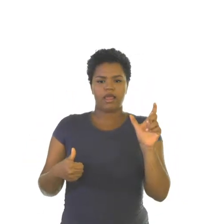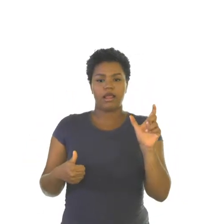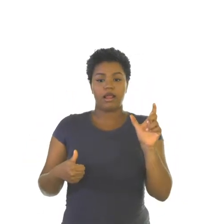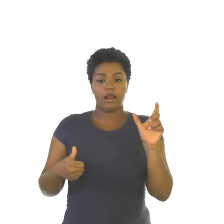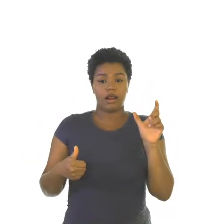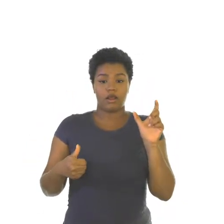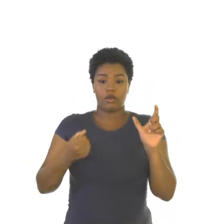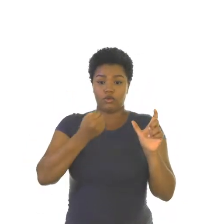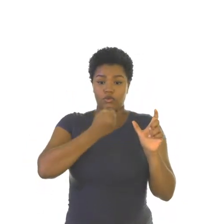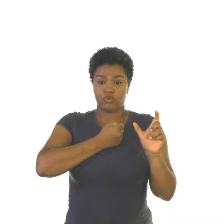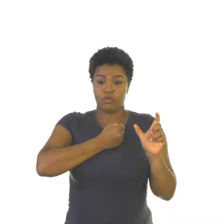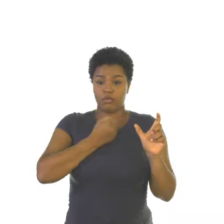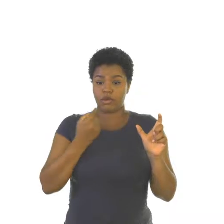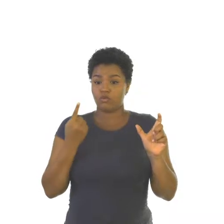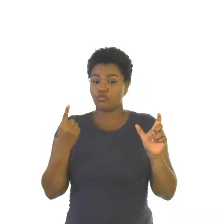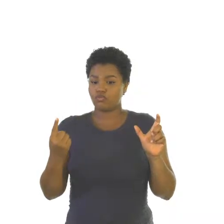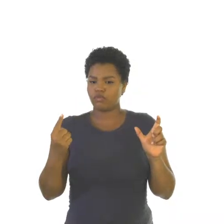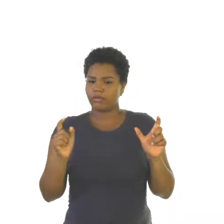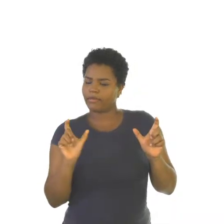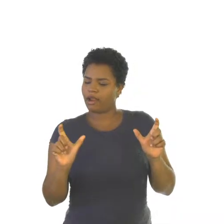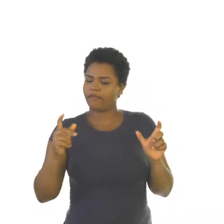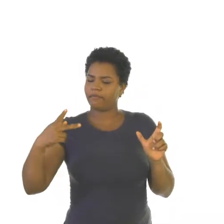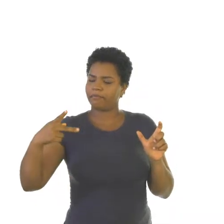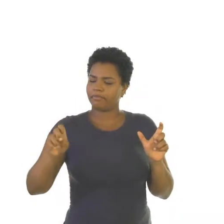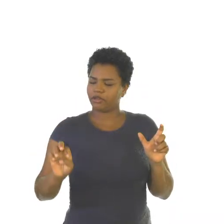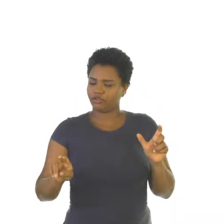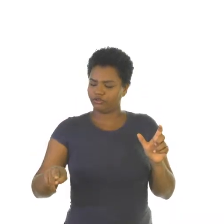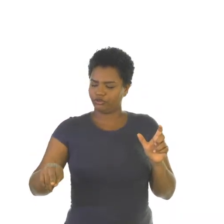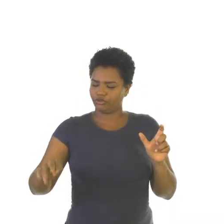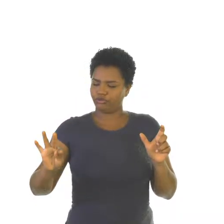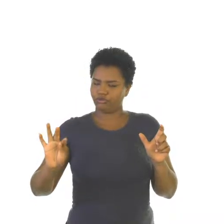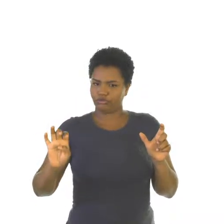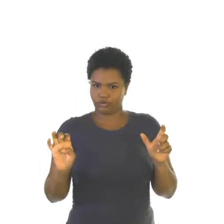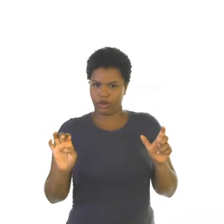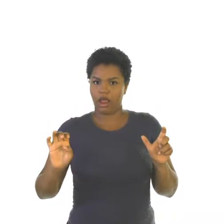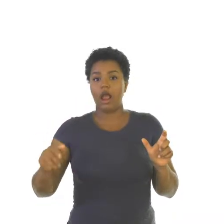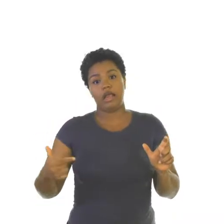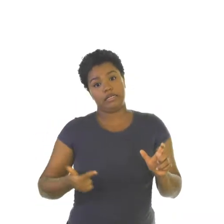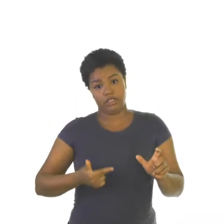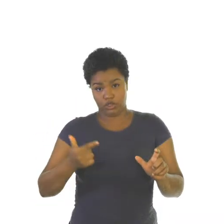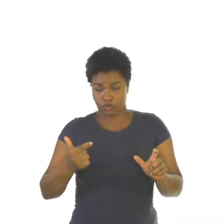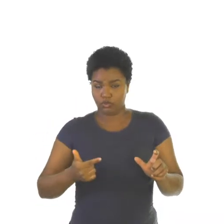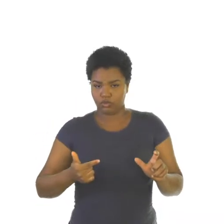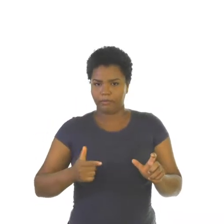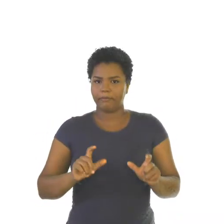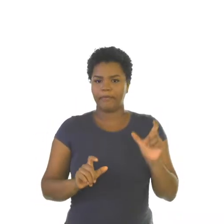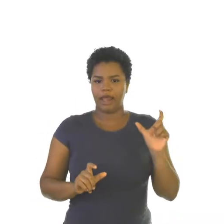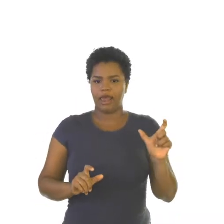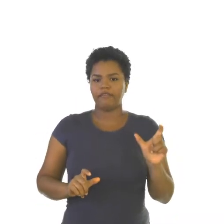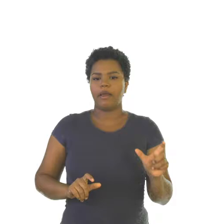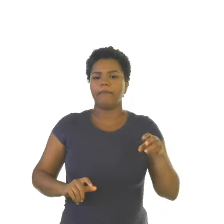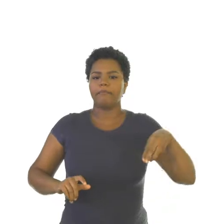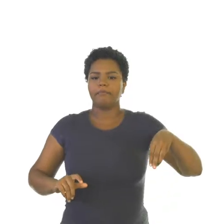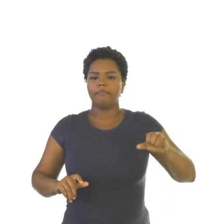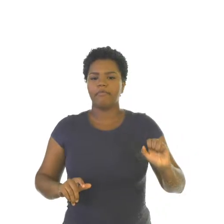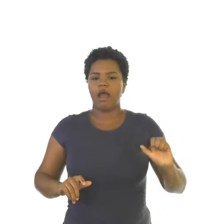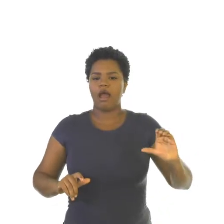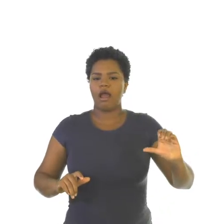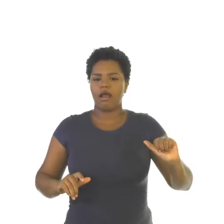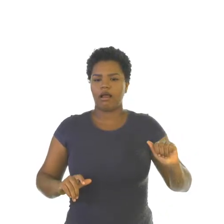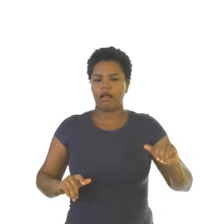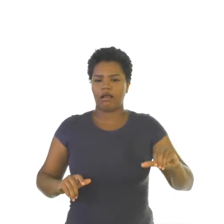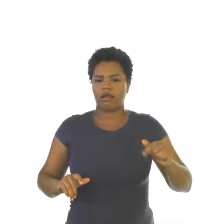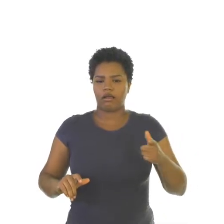número 1, certo? Vamos à segunda palavra, macacão. Rima com avião, tá